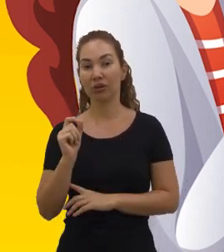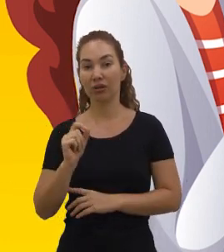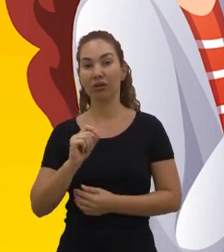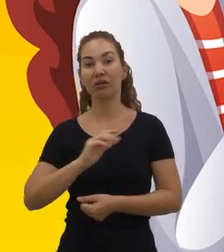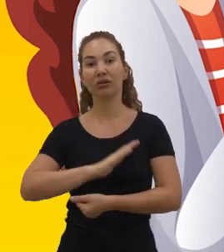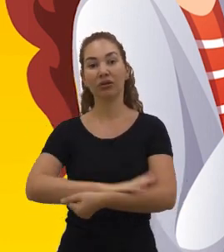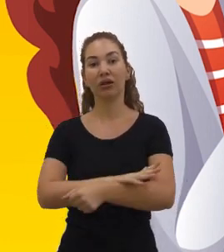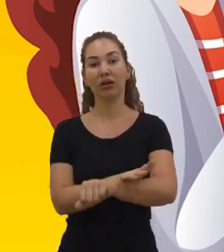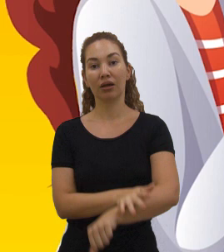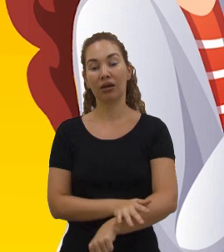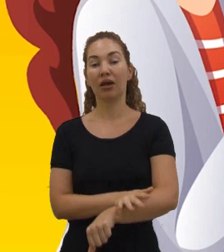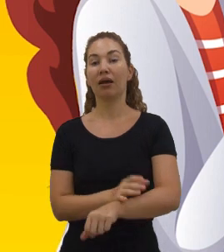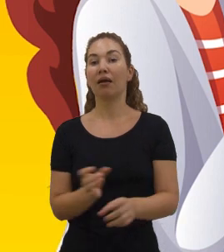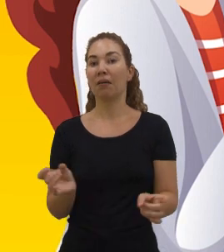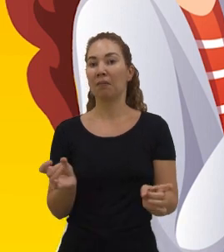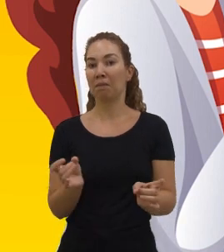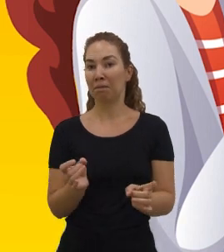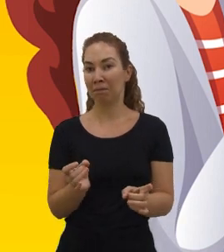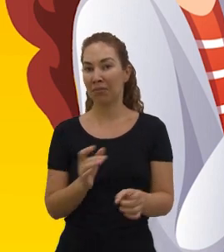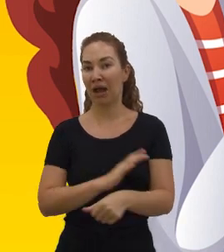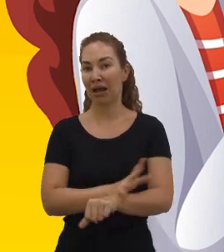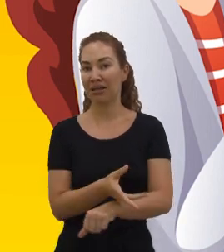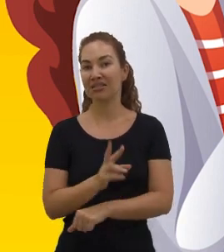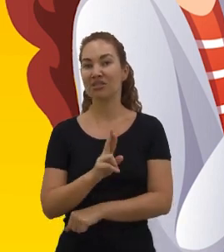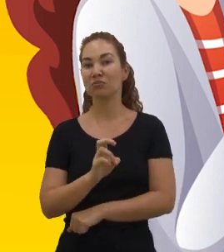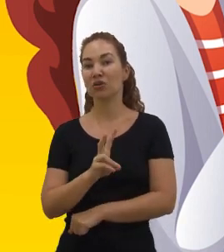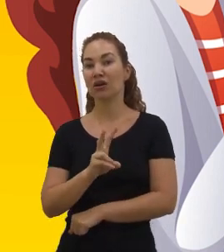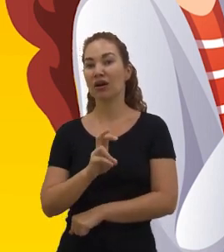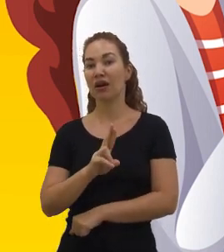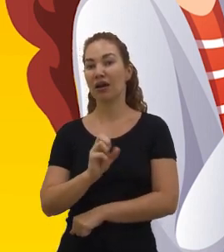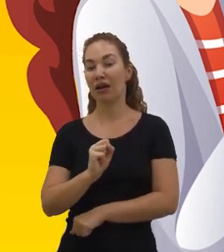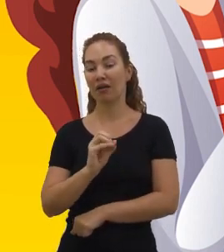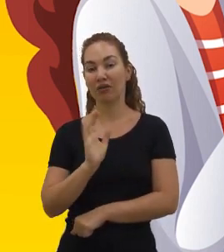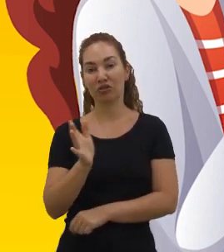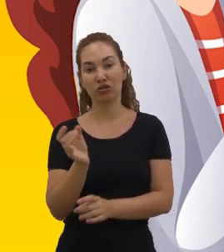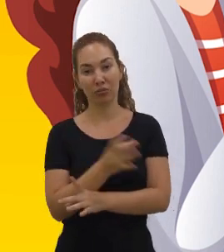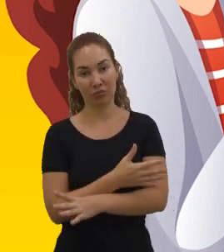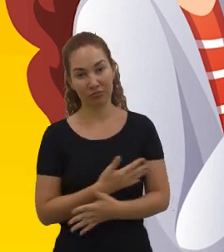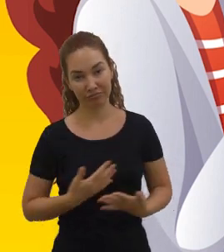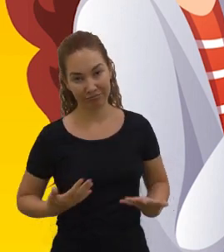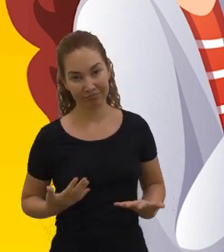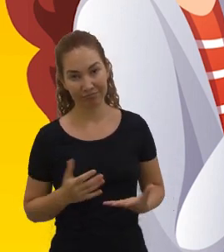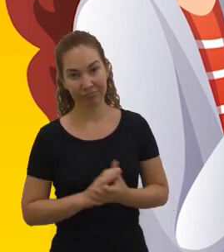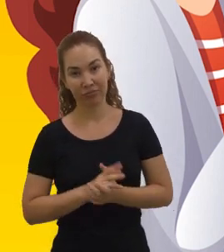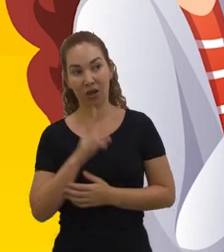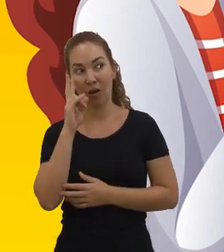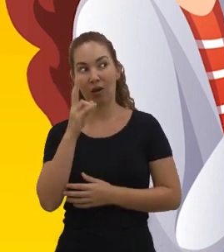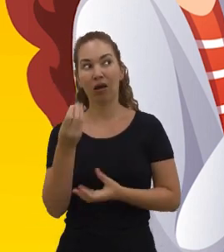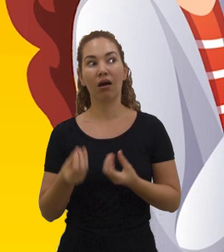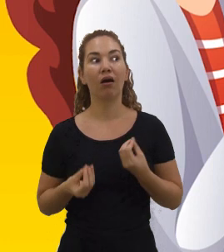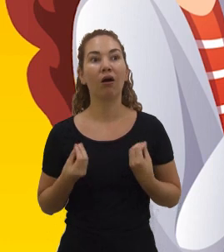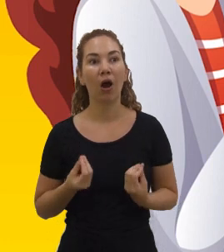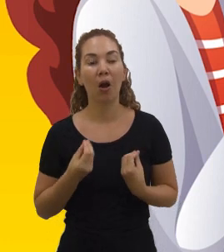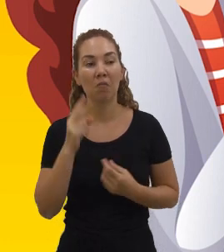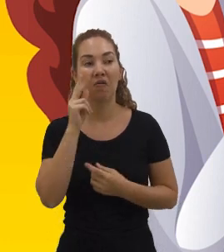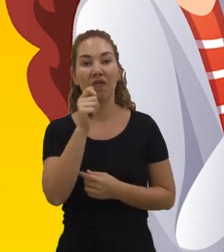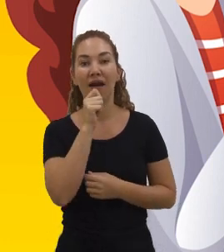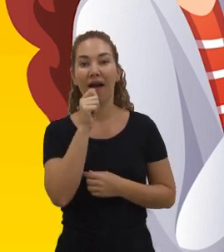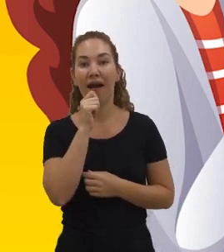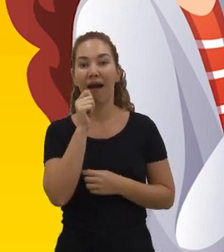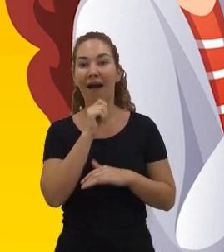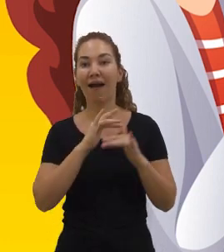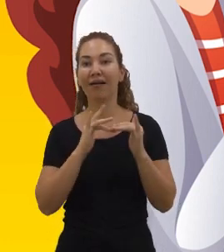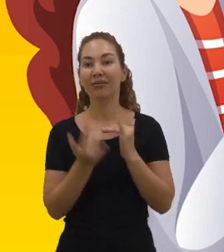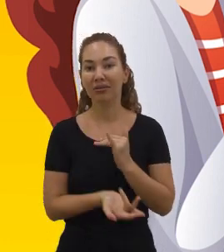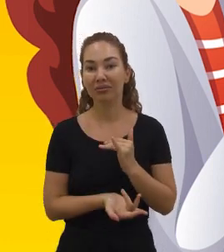racismo reverso, a piada já vem pronta. Isso é verdade. Não, porque olha, tá louco. E pior que a gente vê muito isso nas redes sociais,